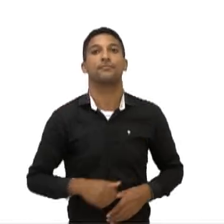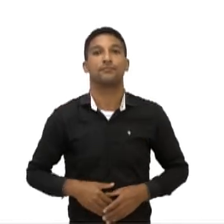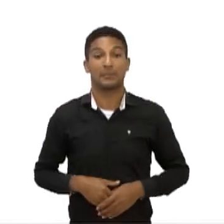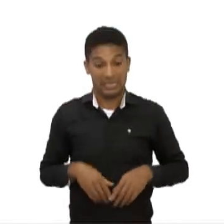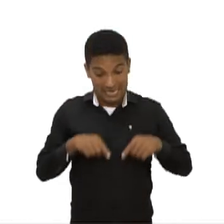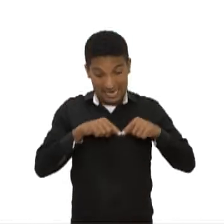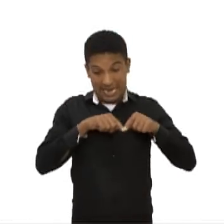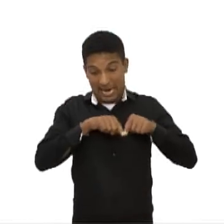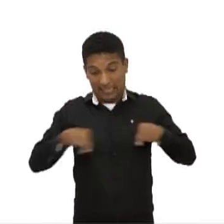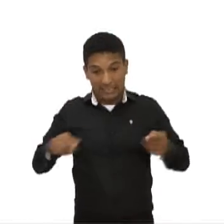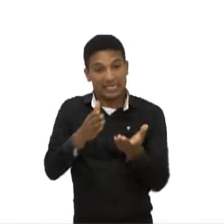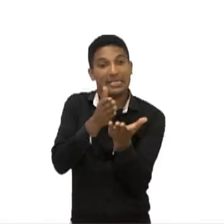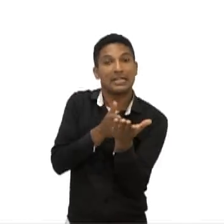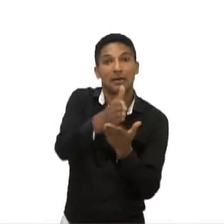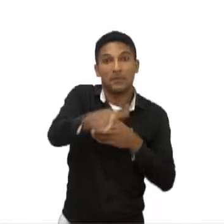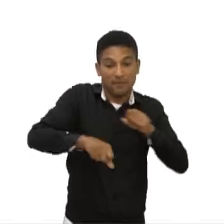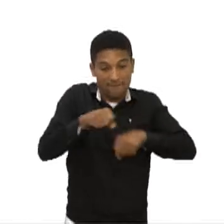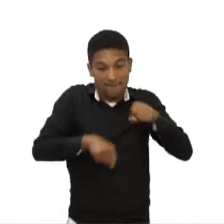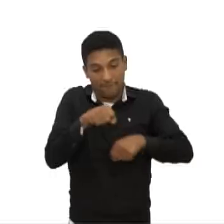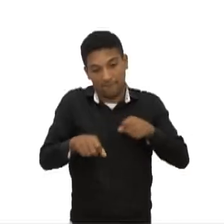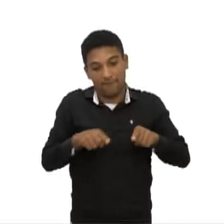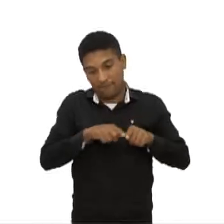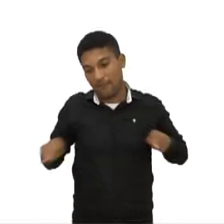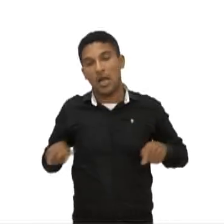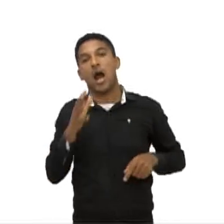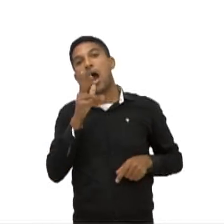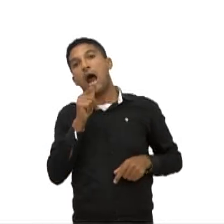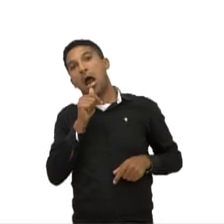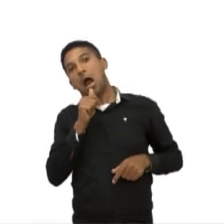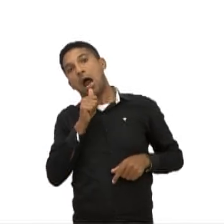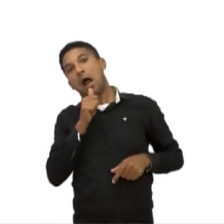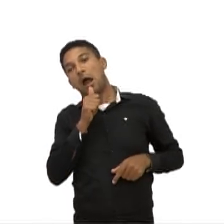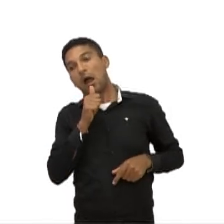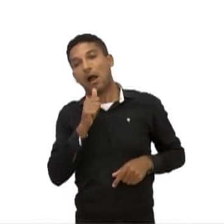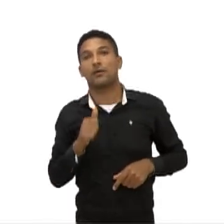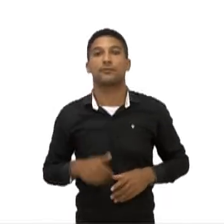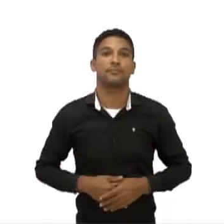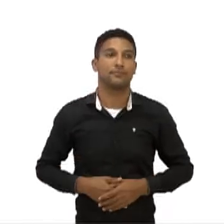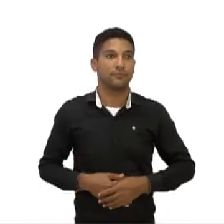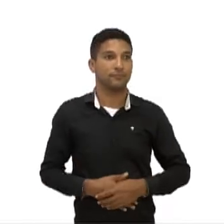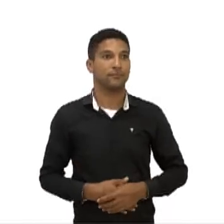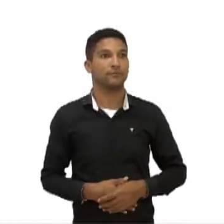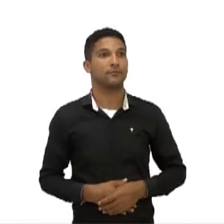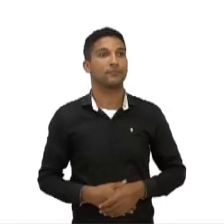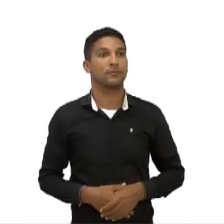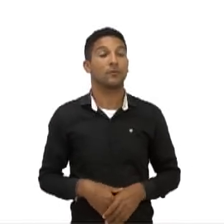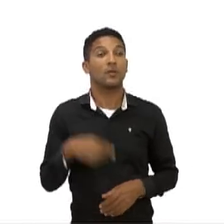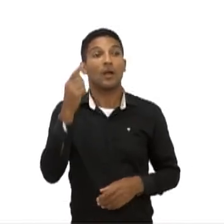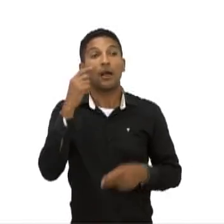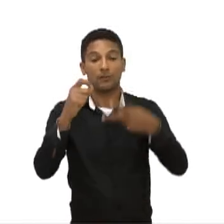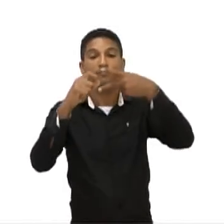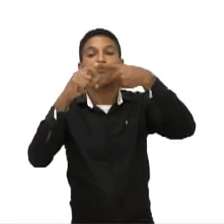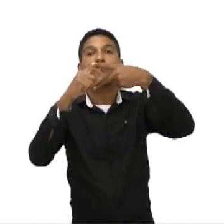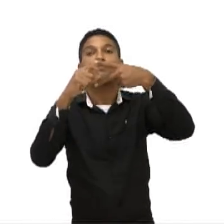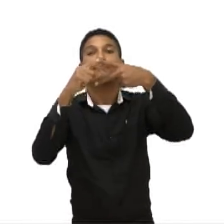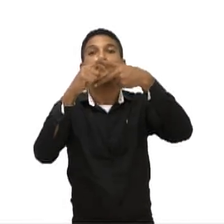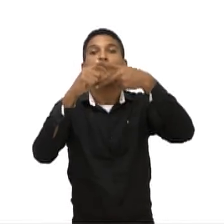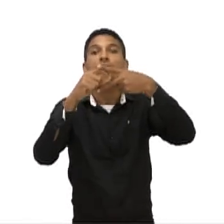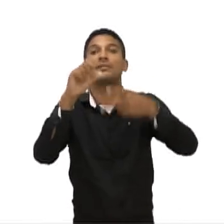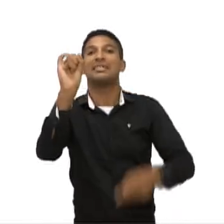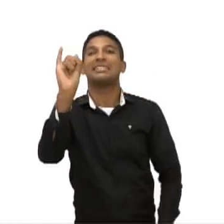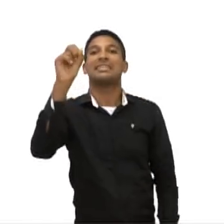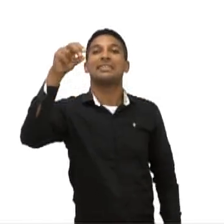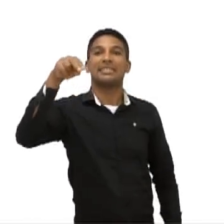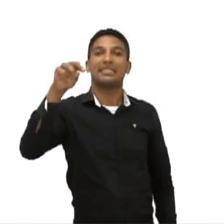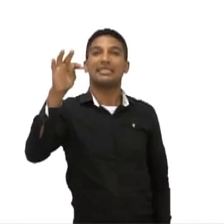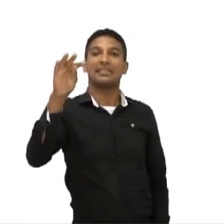Olha só, os ângulos A, B e C são os ângulos internos. Por que internos, professor? Porque está dentro do triângulo interno, está dentro